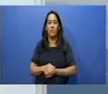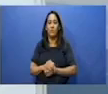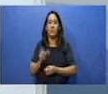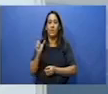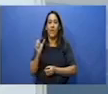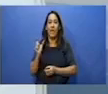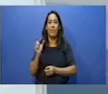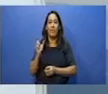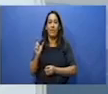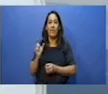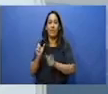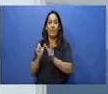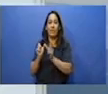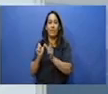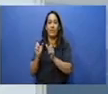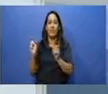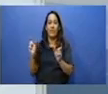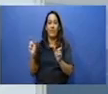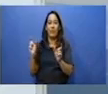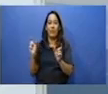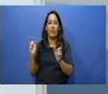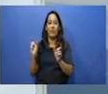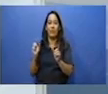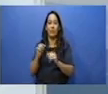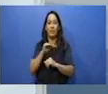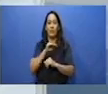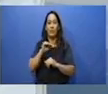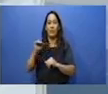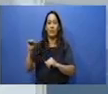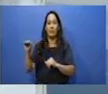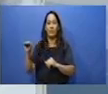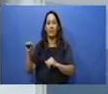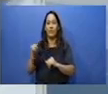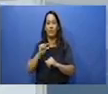minha linha acabou. Mas você pode continuar.